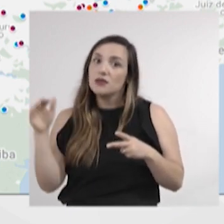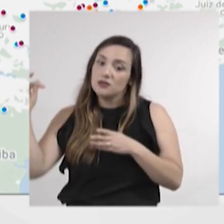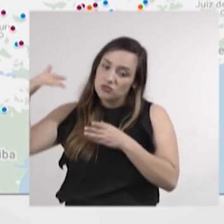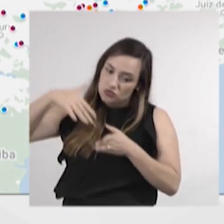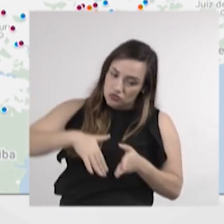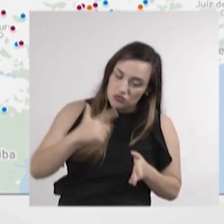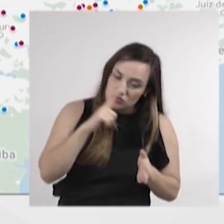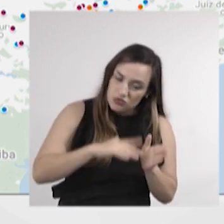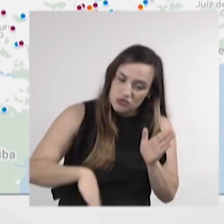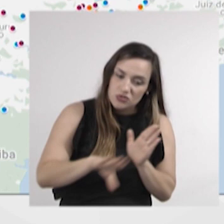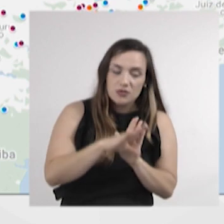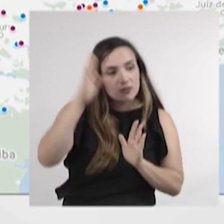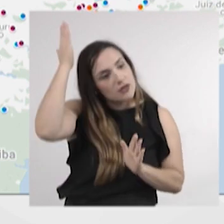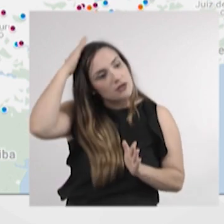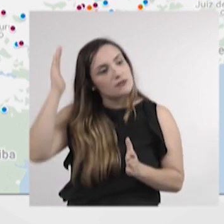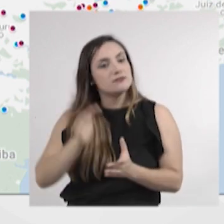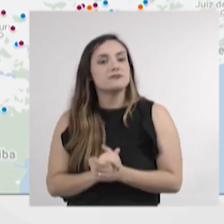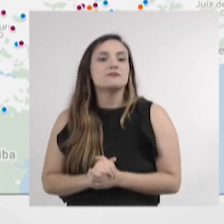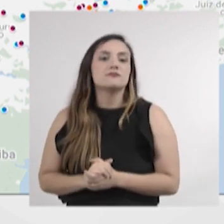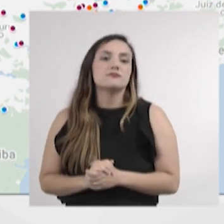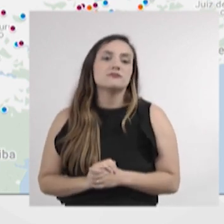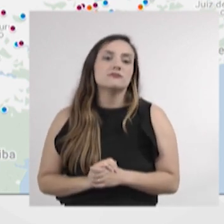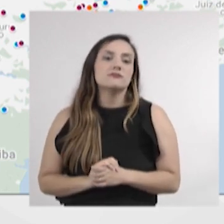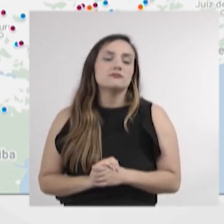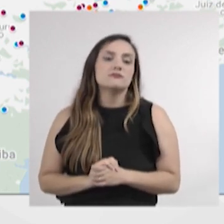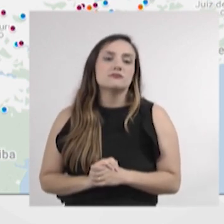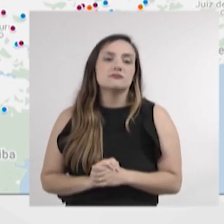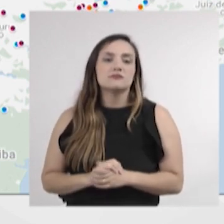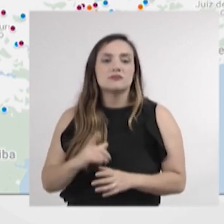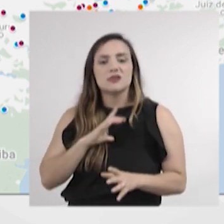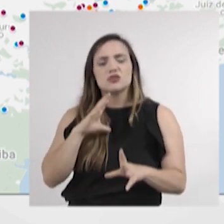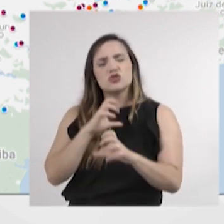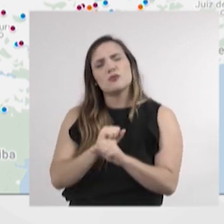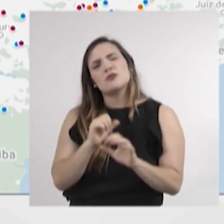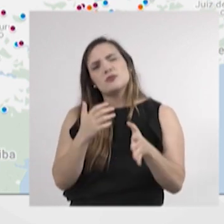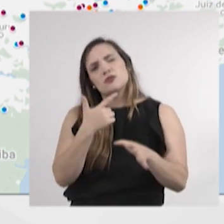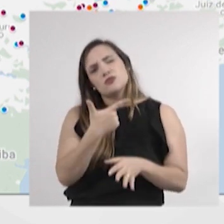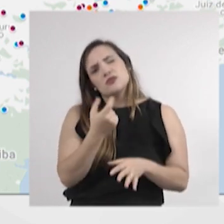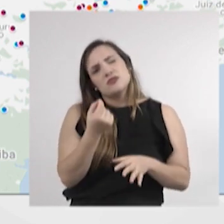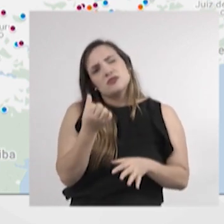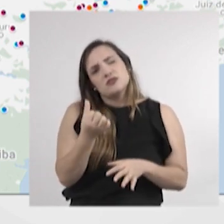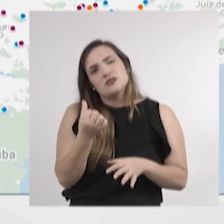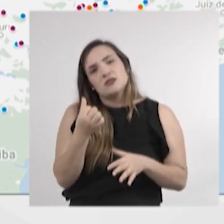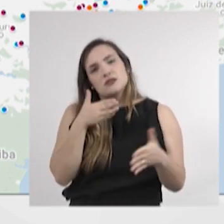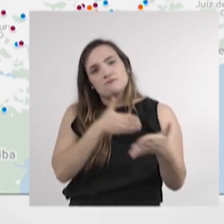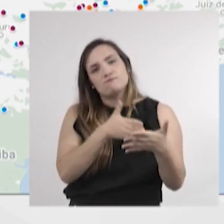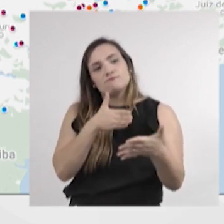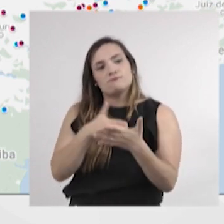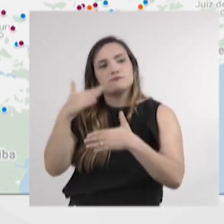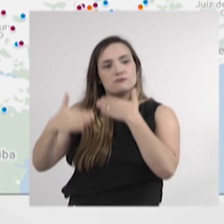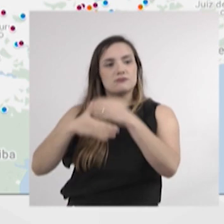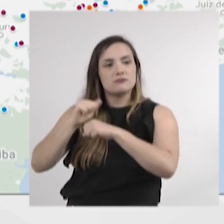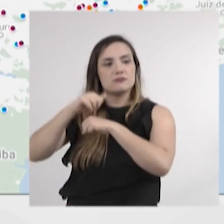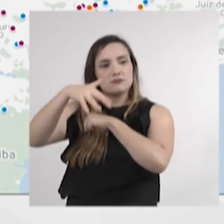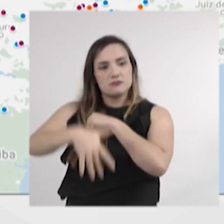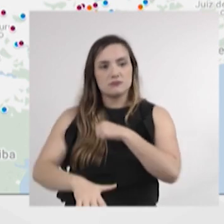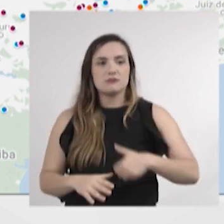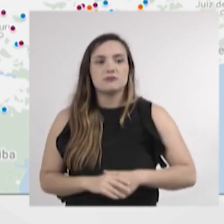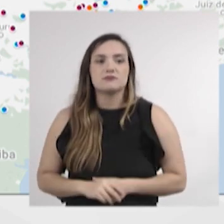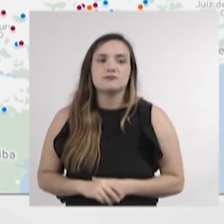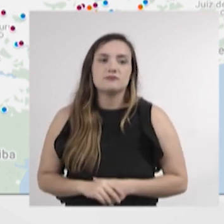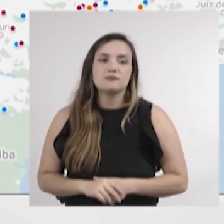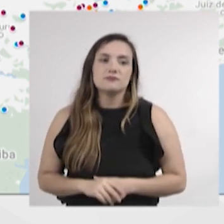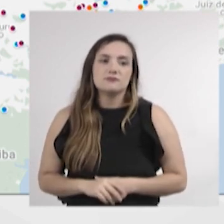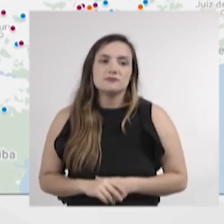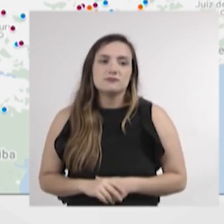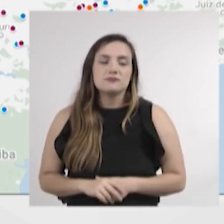futuras. Existentes hoje, a montante da gente são 206 barragens, dos mais variados portes. 60